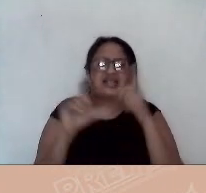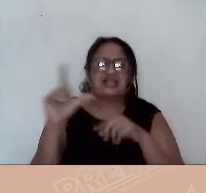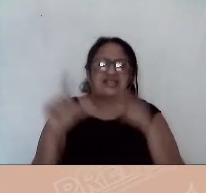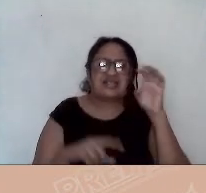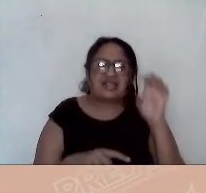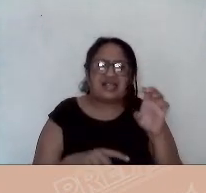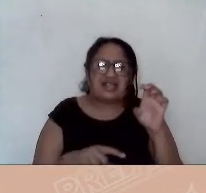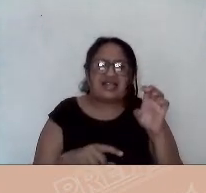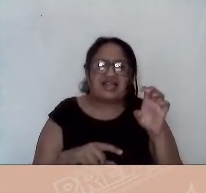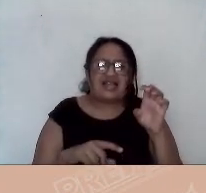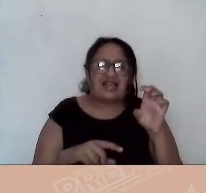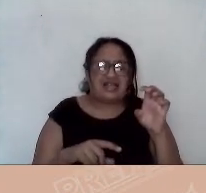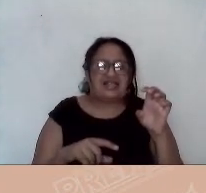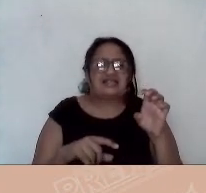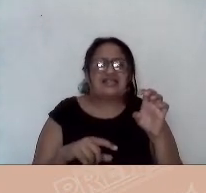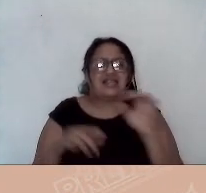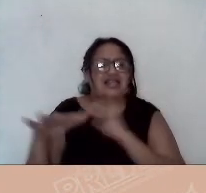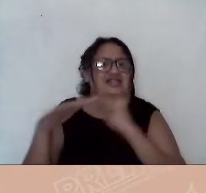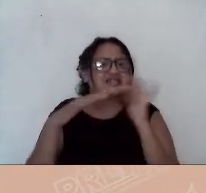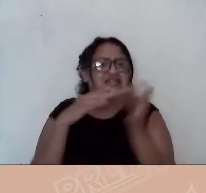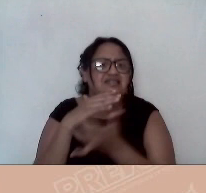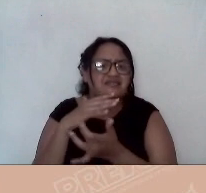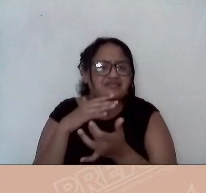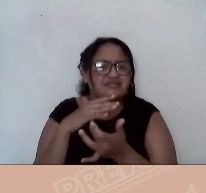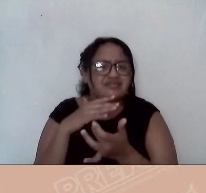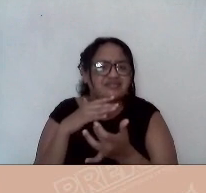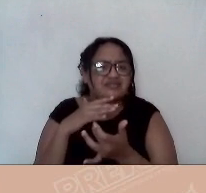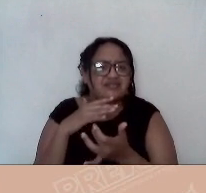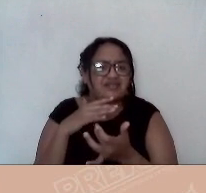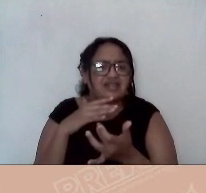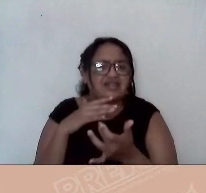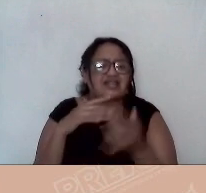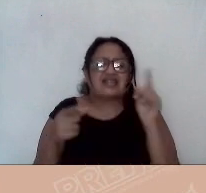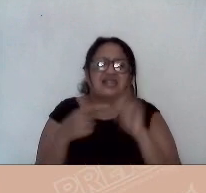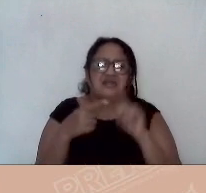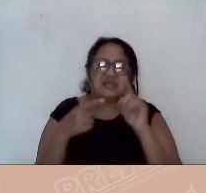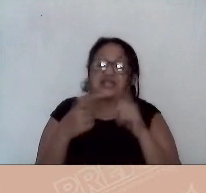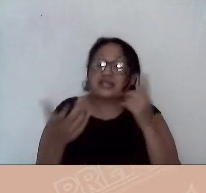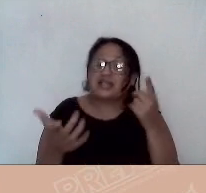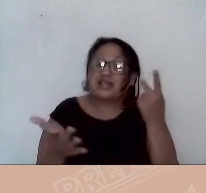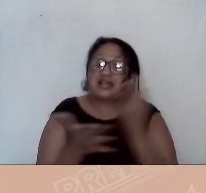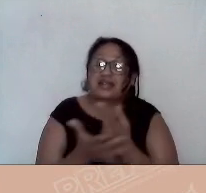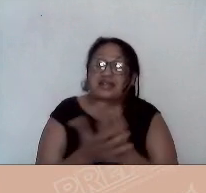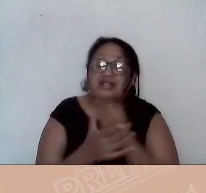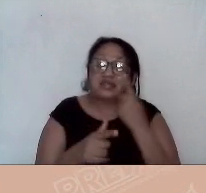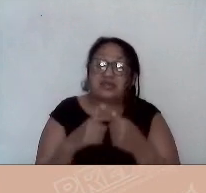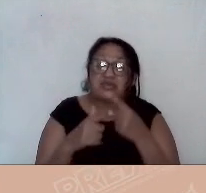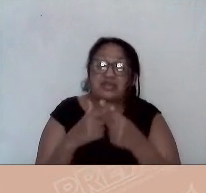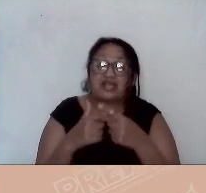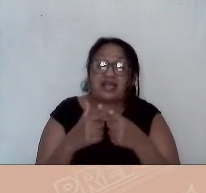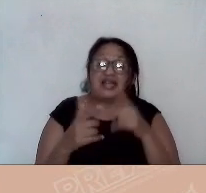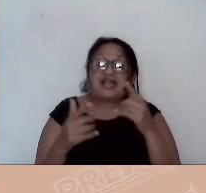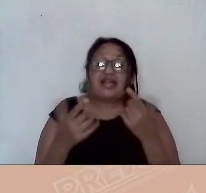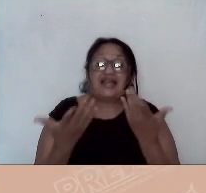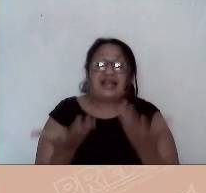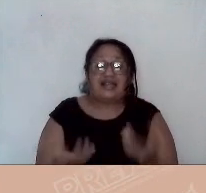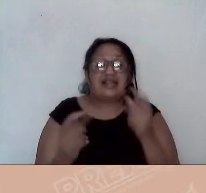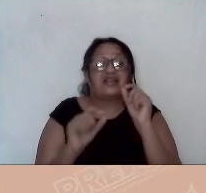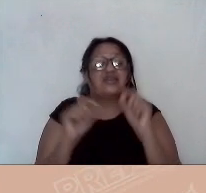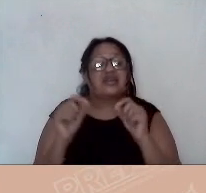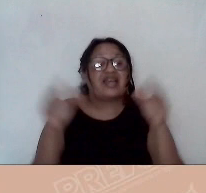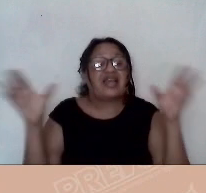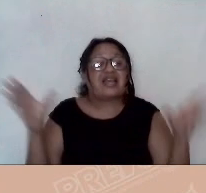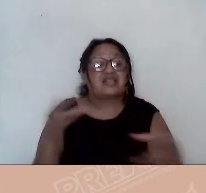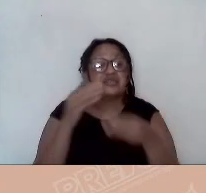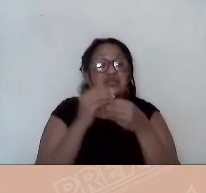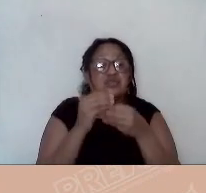evitou estigmatizar a expressão hacker o contrário também né a mídia estigmatizou ela resumiu